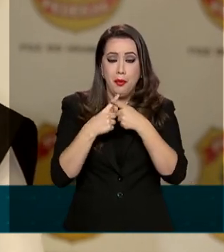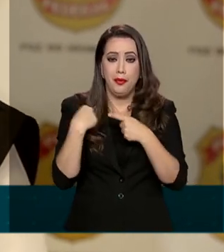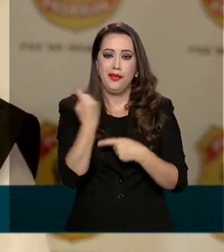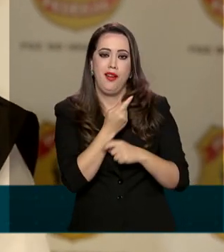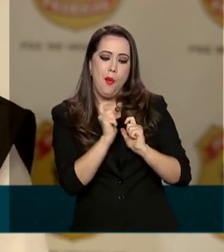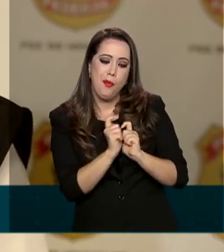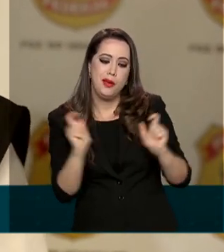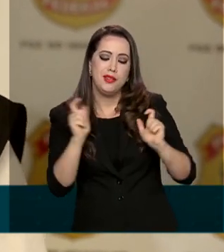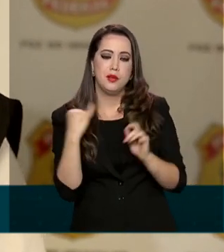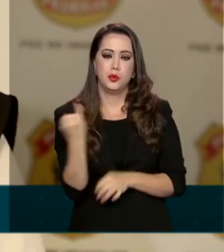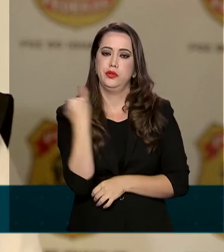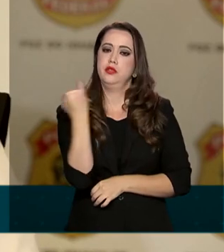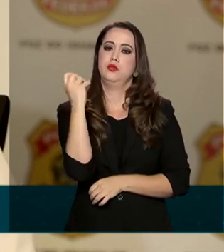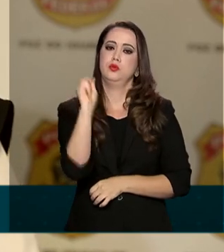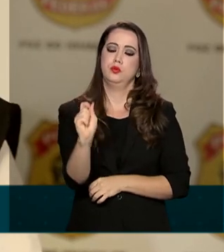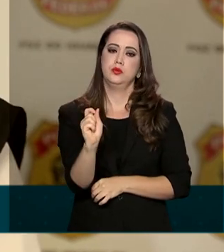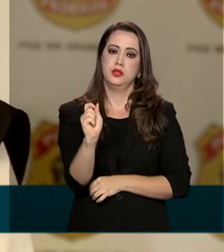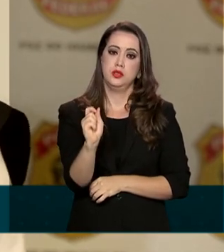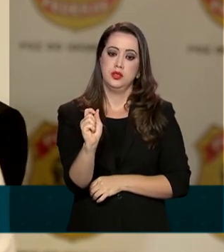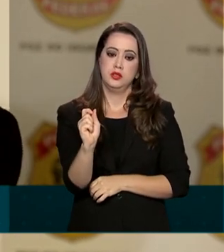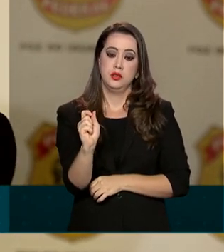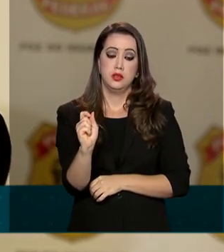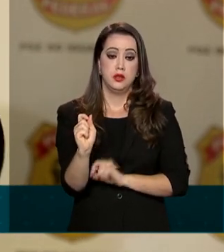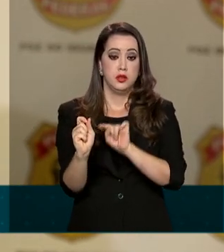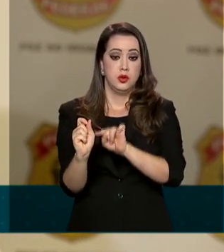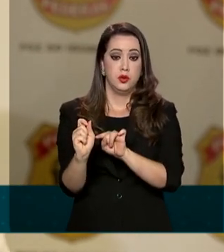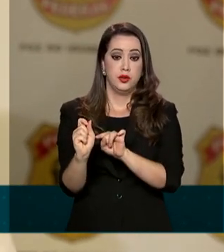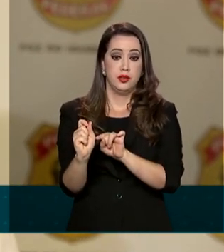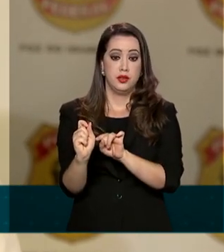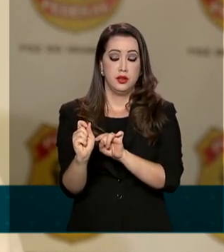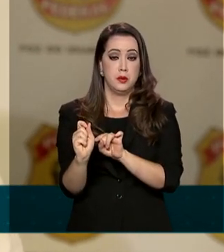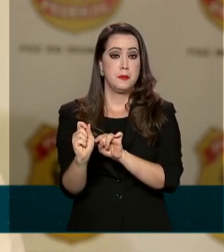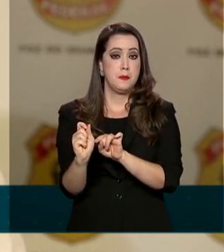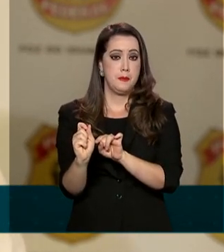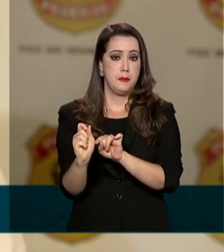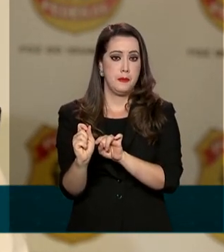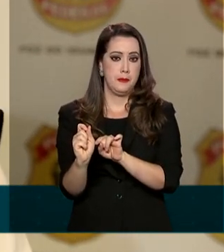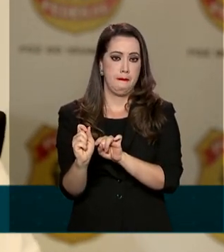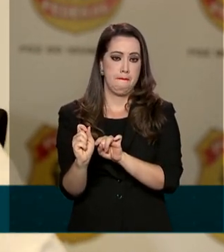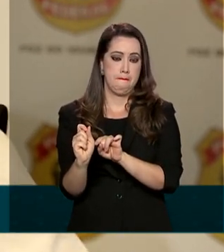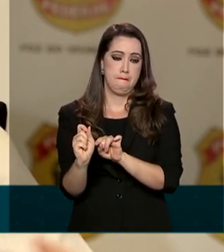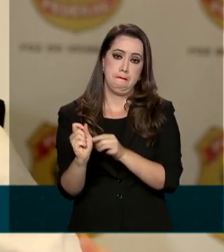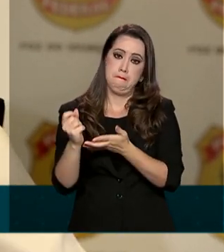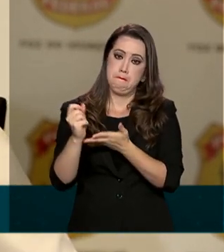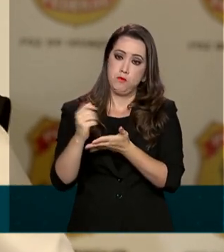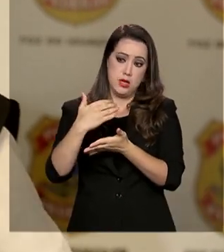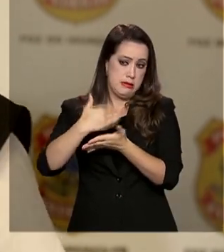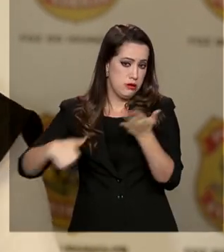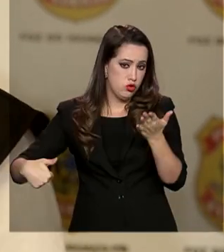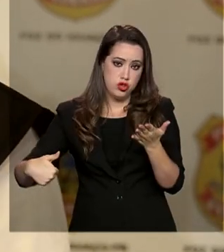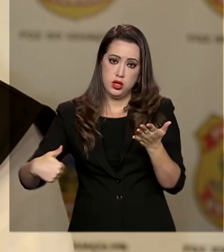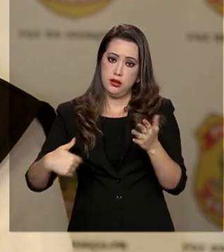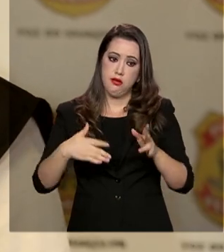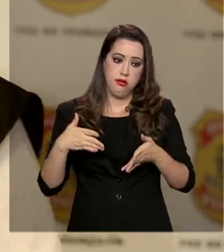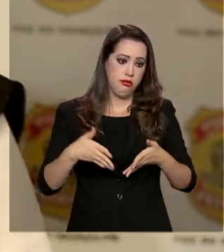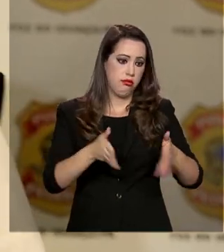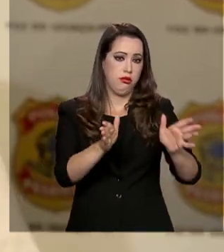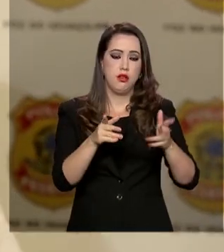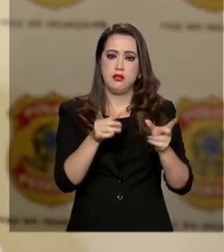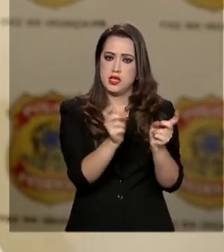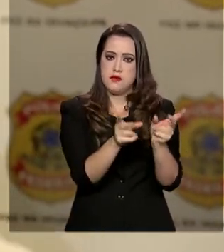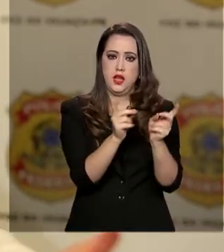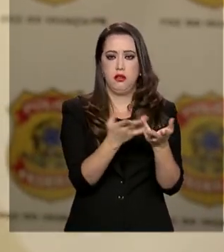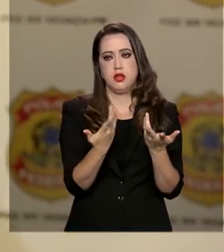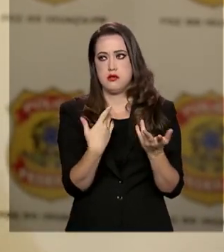significativo do quantitativo de maconha que deixa de ingressar no mercado ilícito,